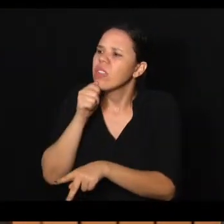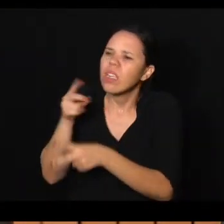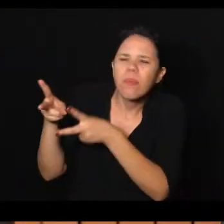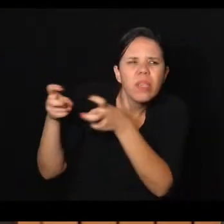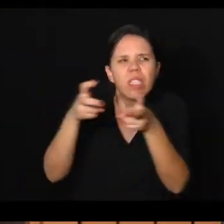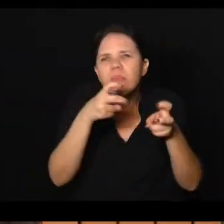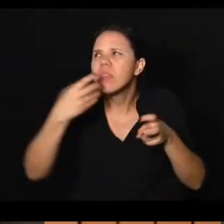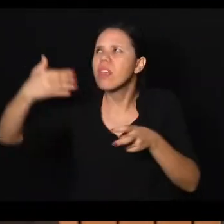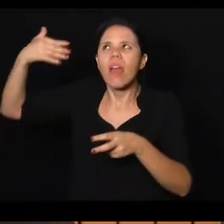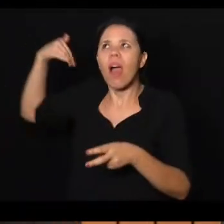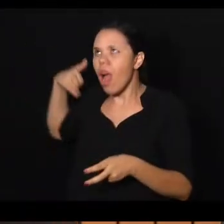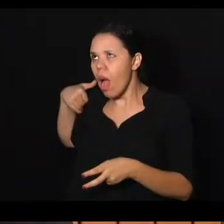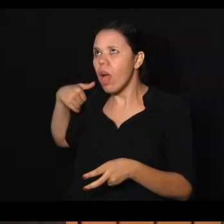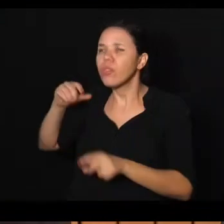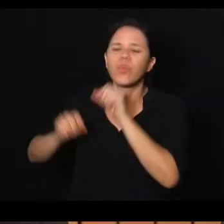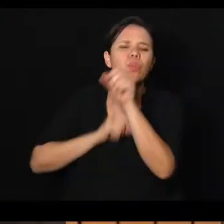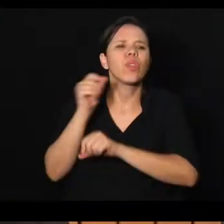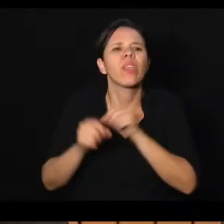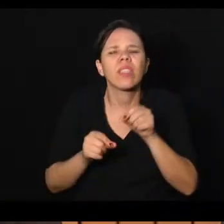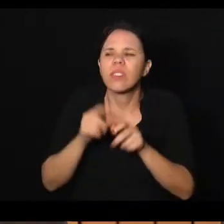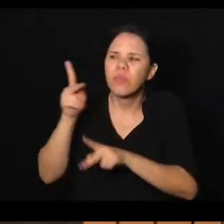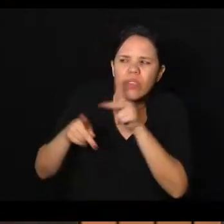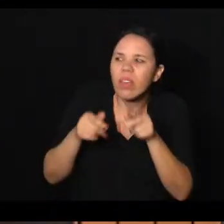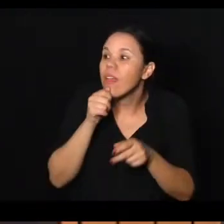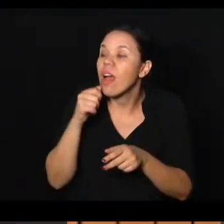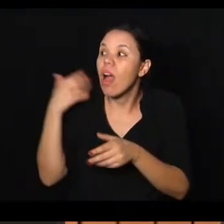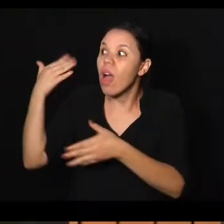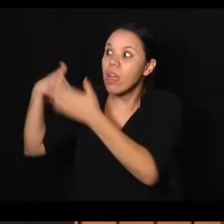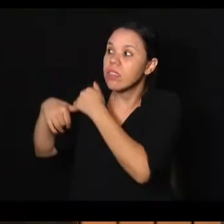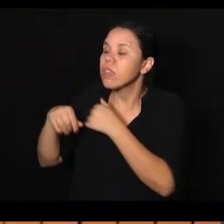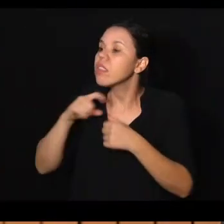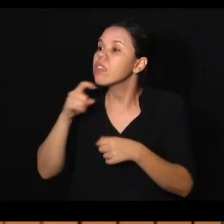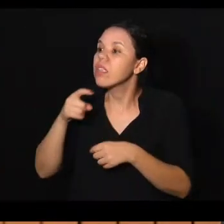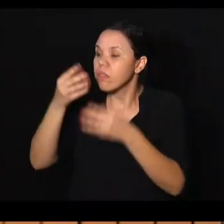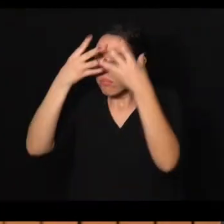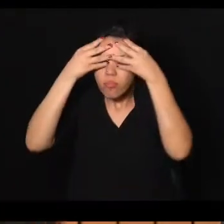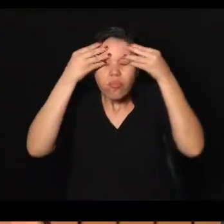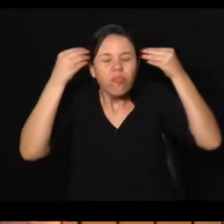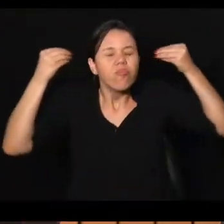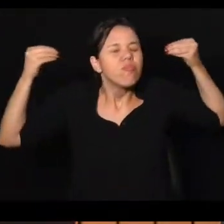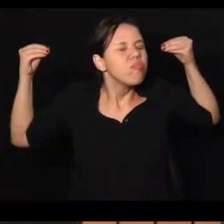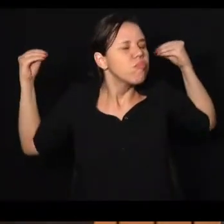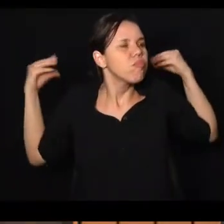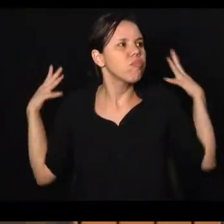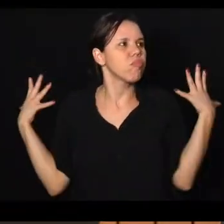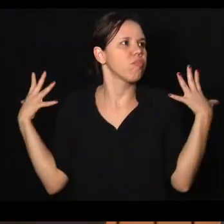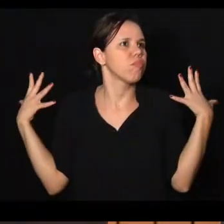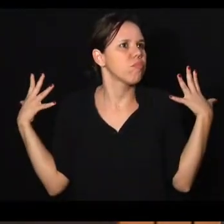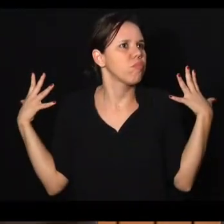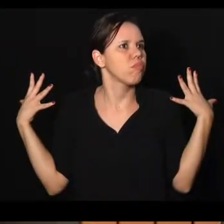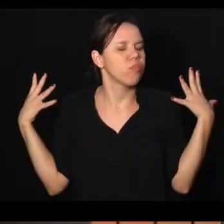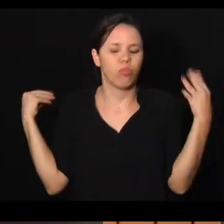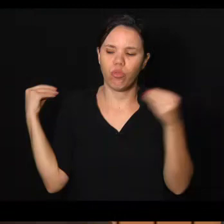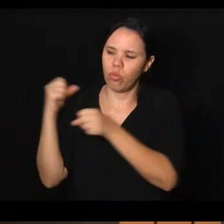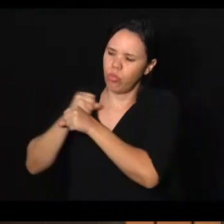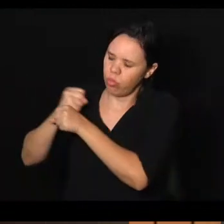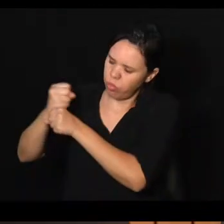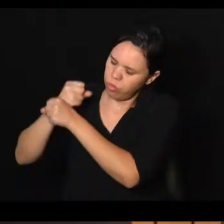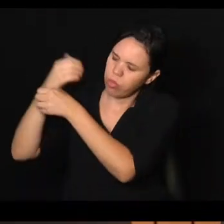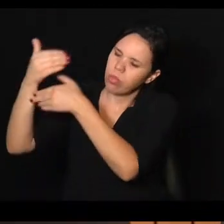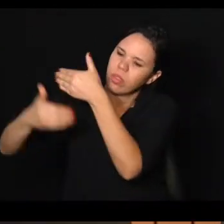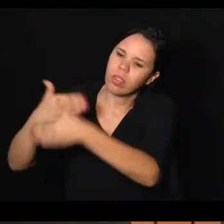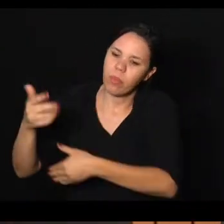nação. Quem são os invisibilizados? Aqueles que foram esquecidos por muito tempo. E